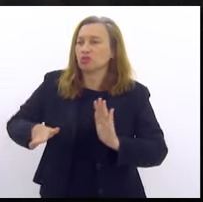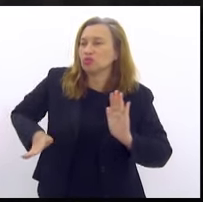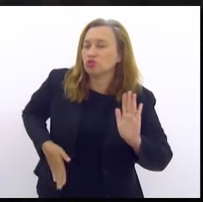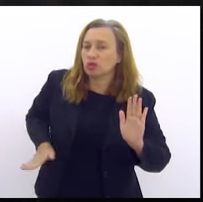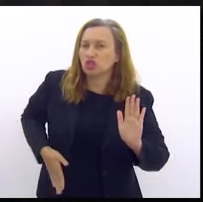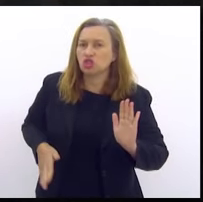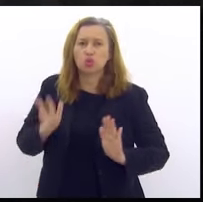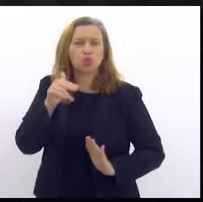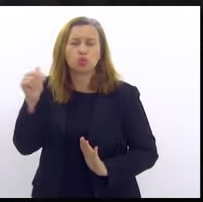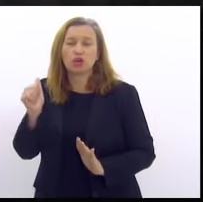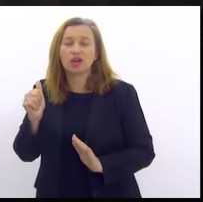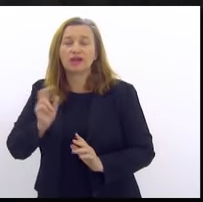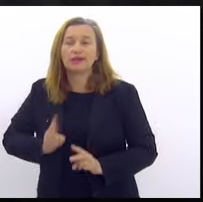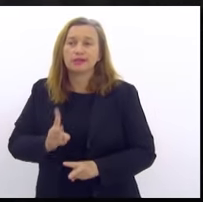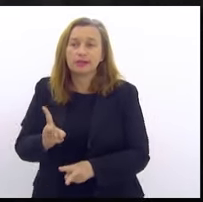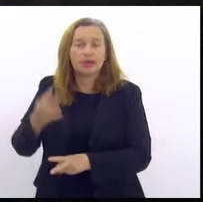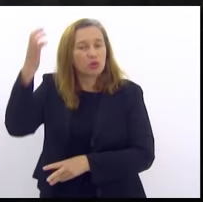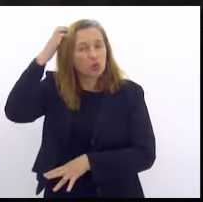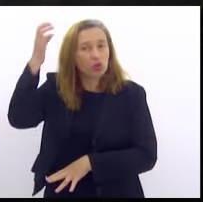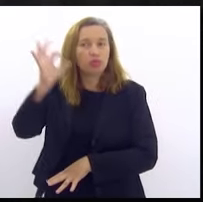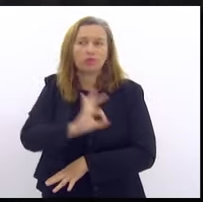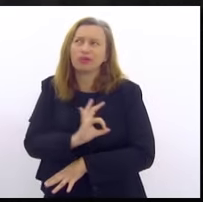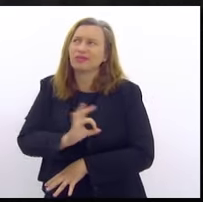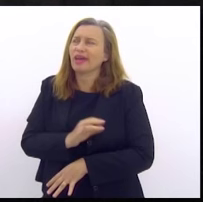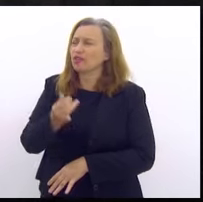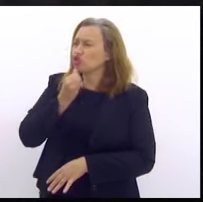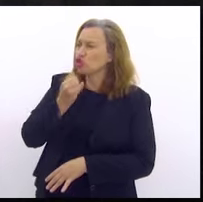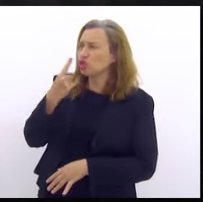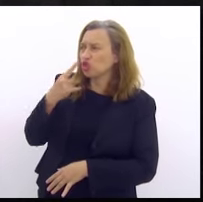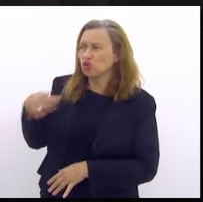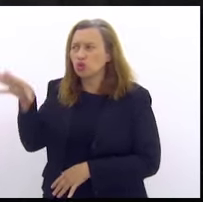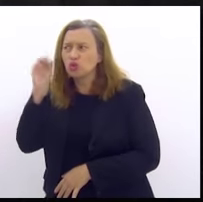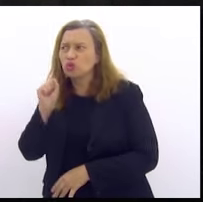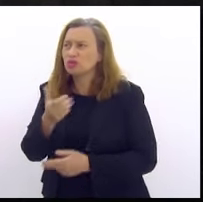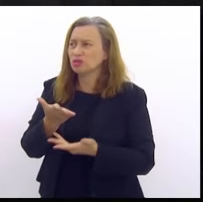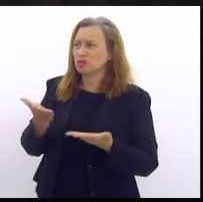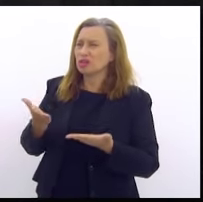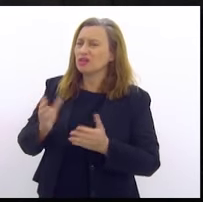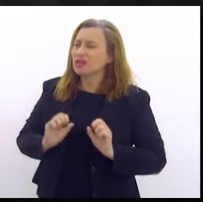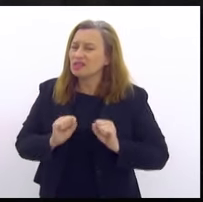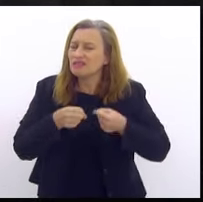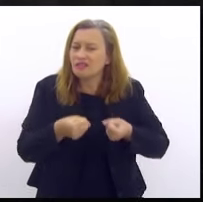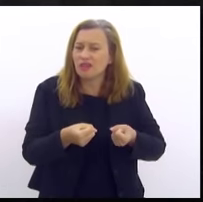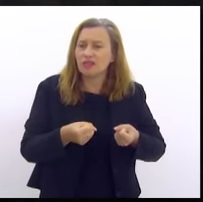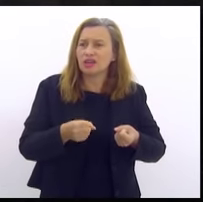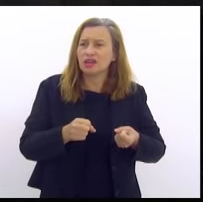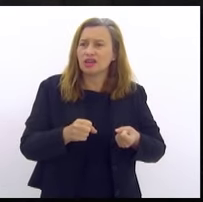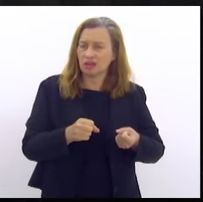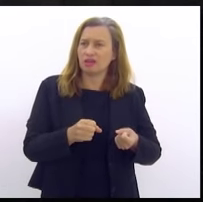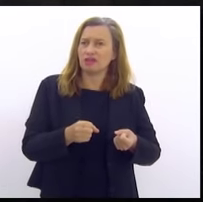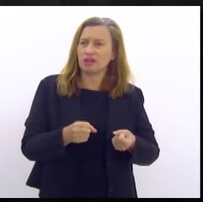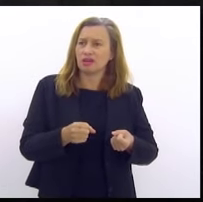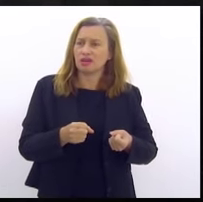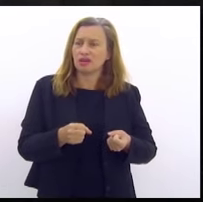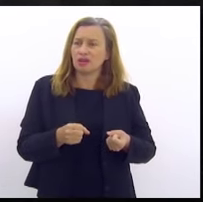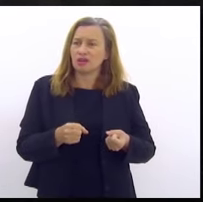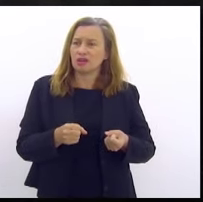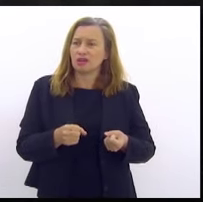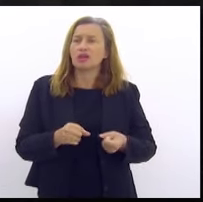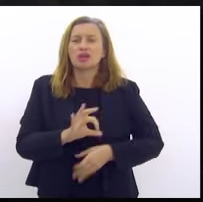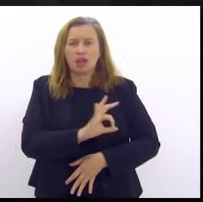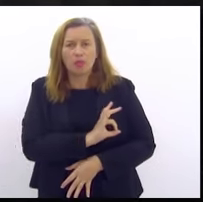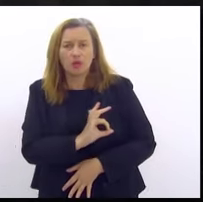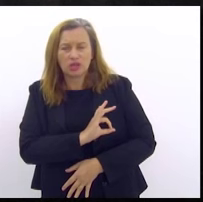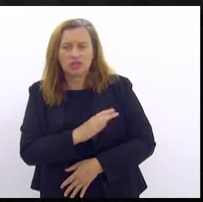triste quando nós escutamos discursos como esse, que ao invés de defender a última barreira que é a